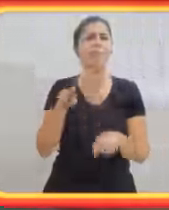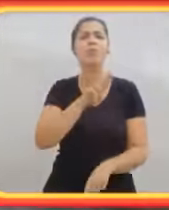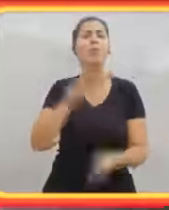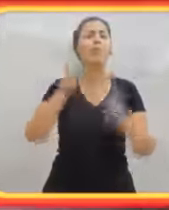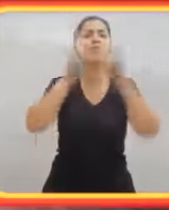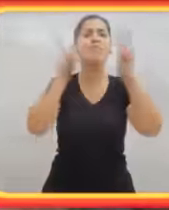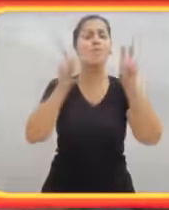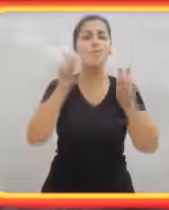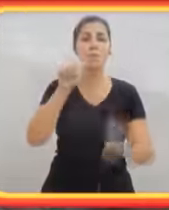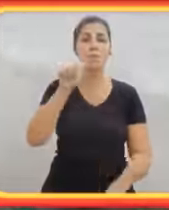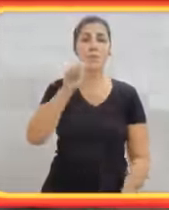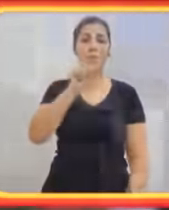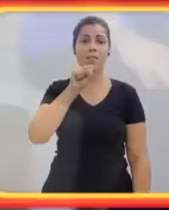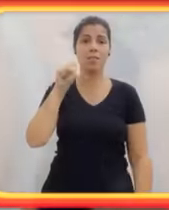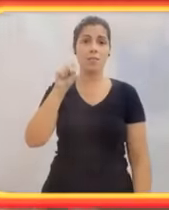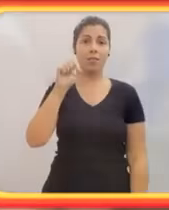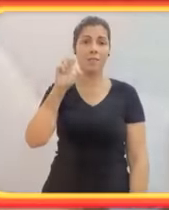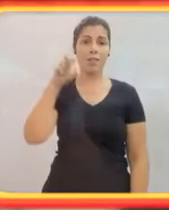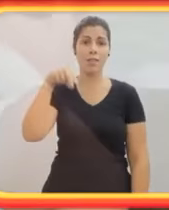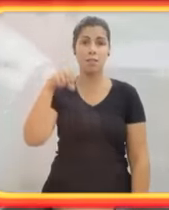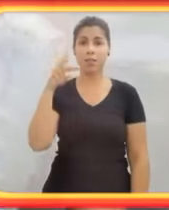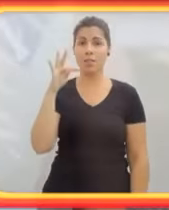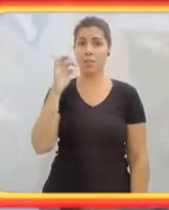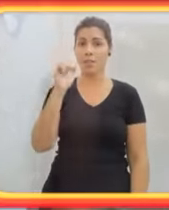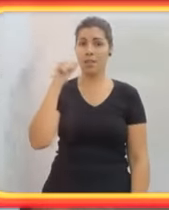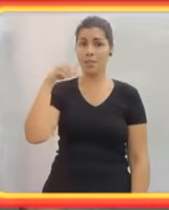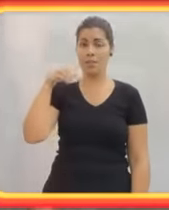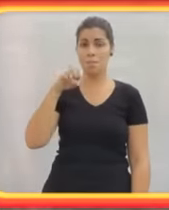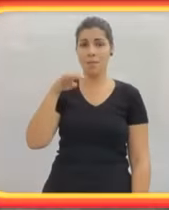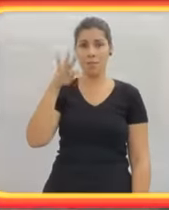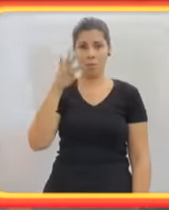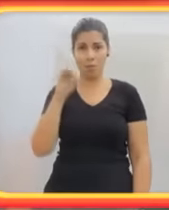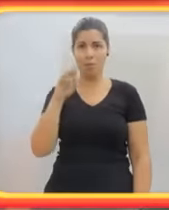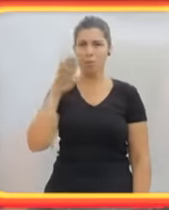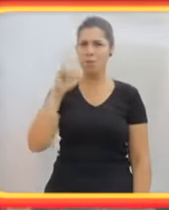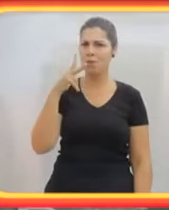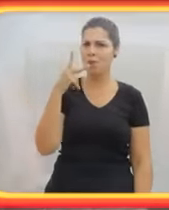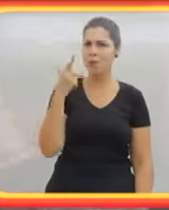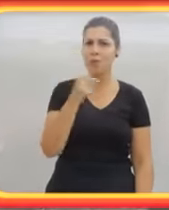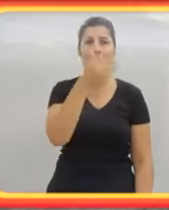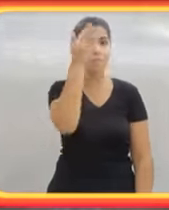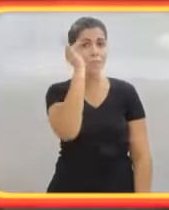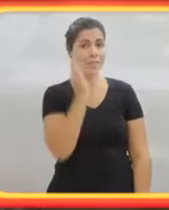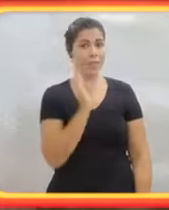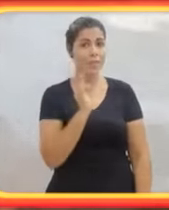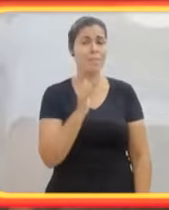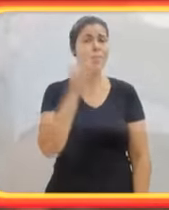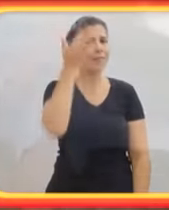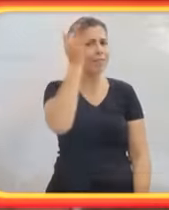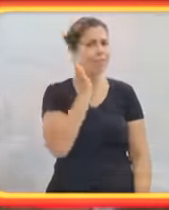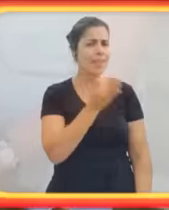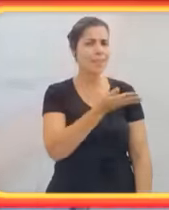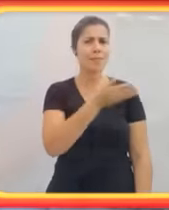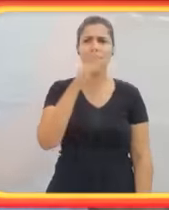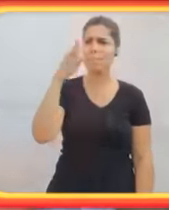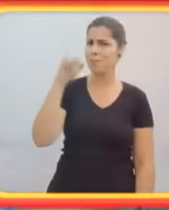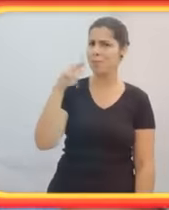personagem do a música minha, né, Binho? Personagem do a música chamada Assentamento.